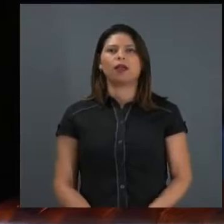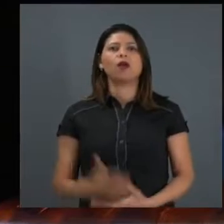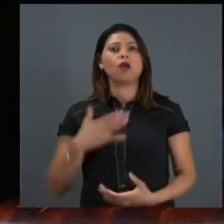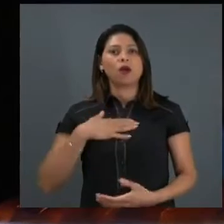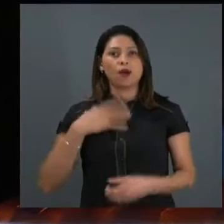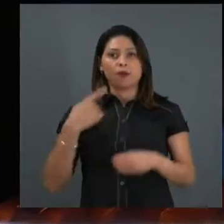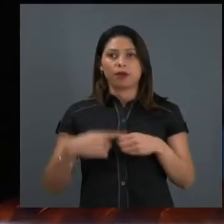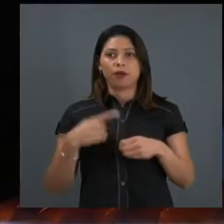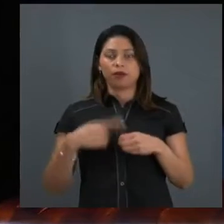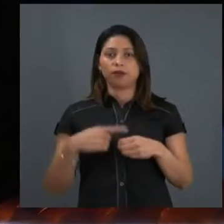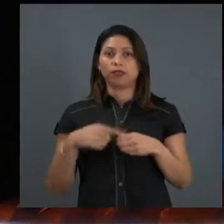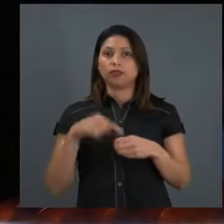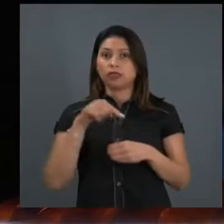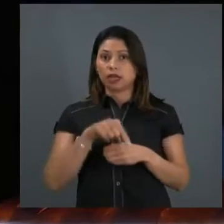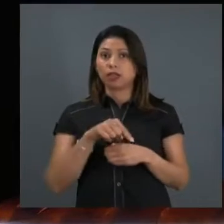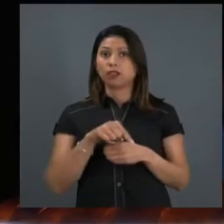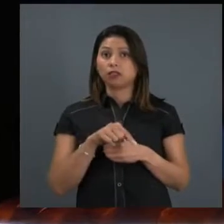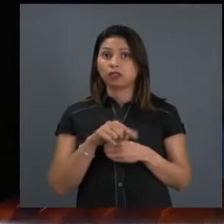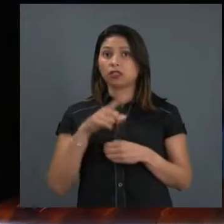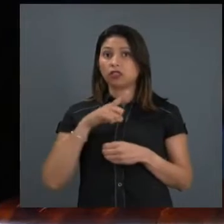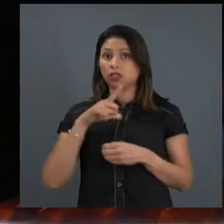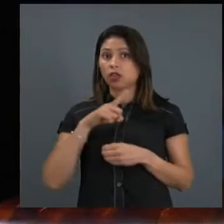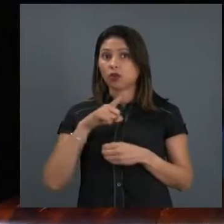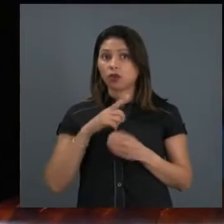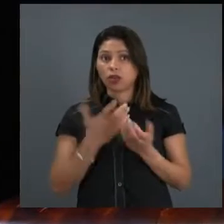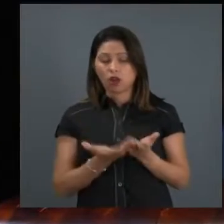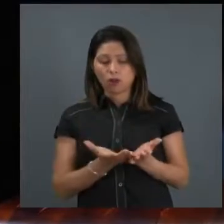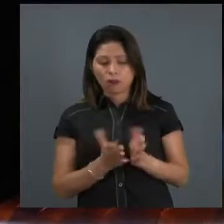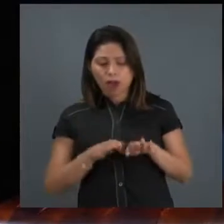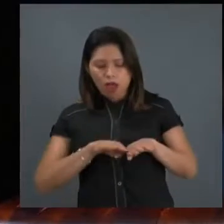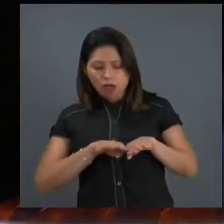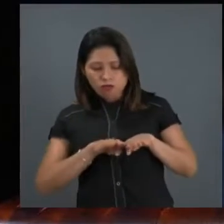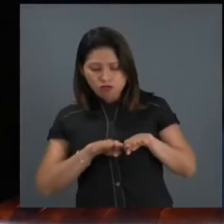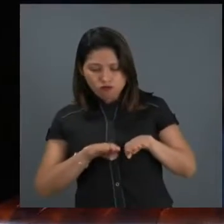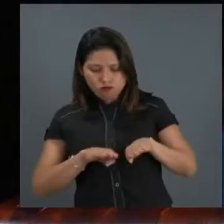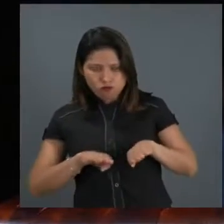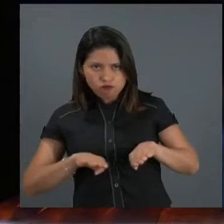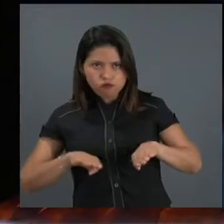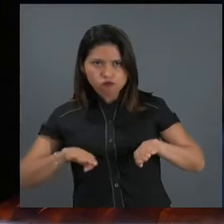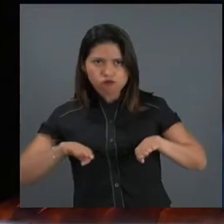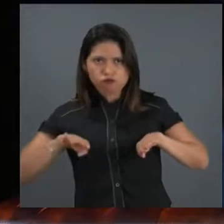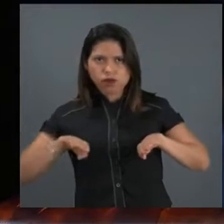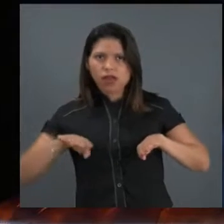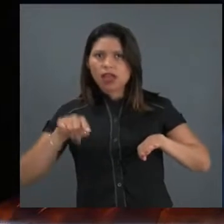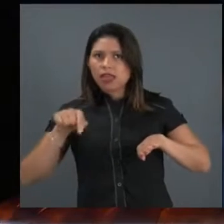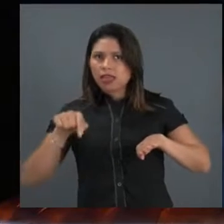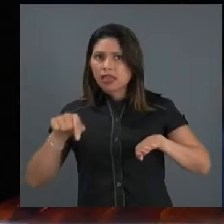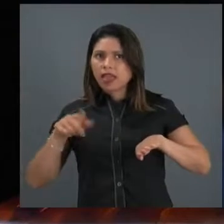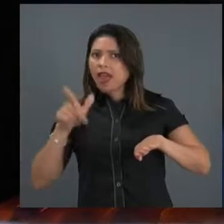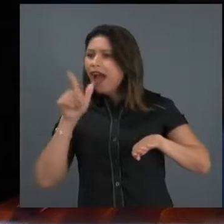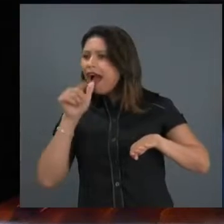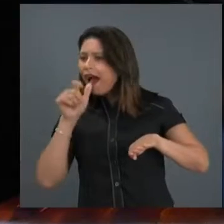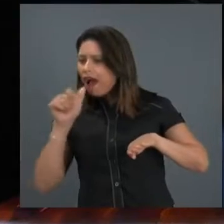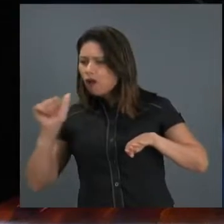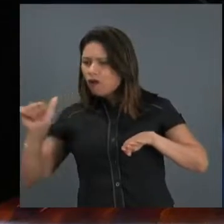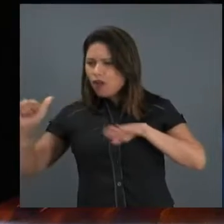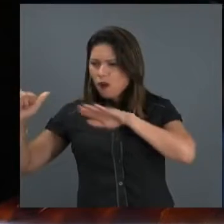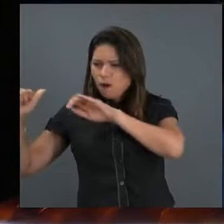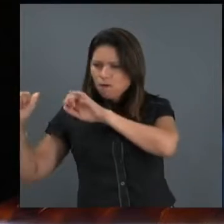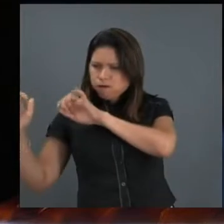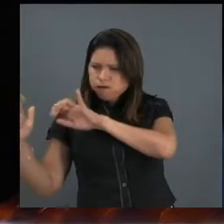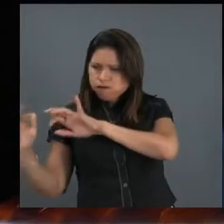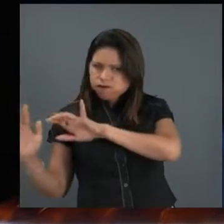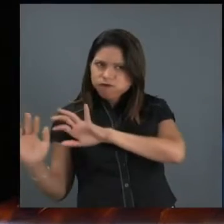passa o rio lá no fundo, e a água vem varrendo a população. Centenas de